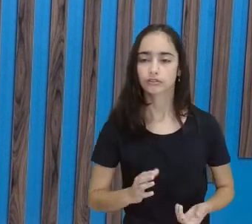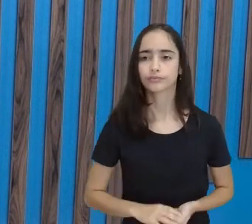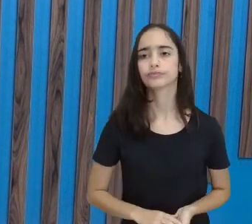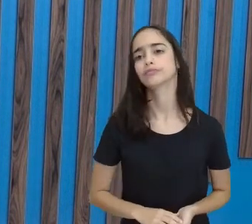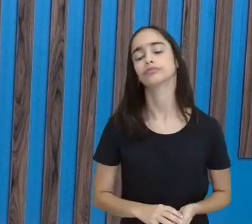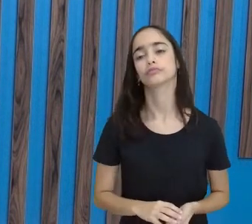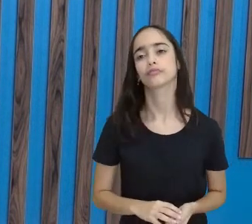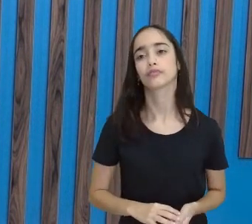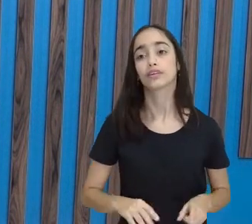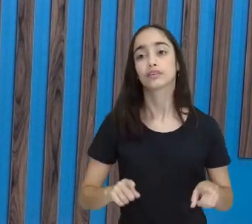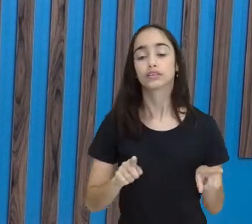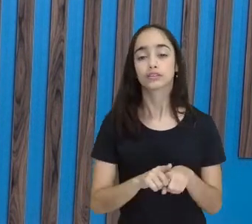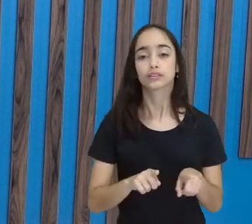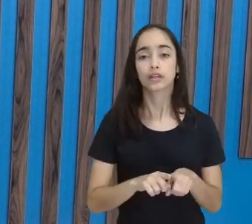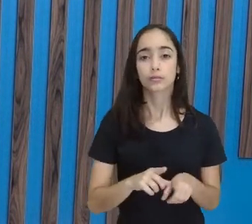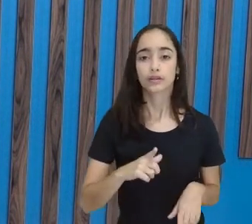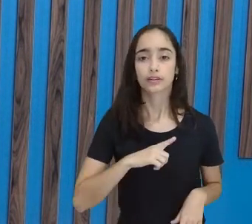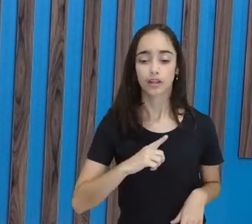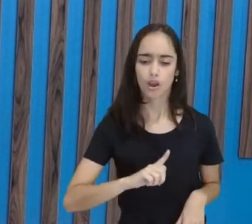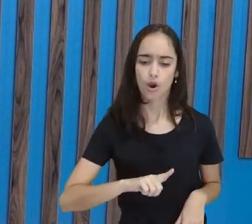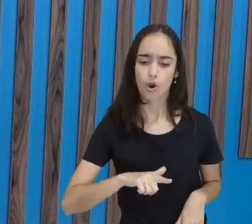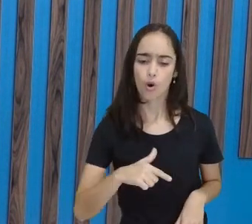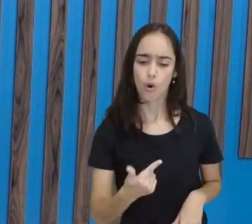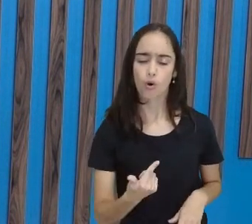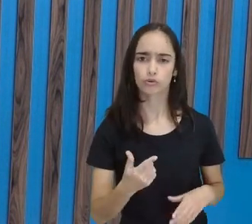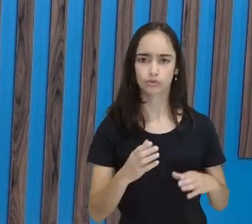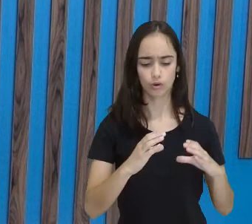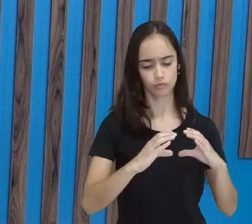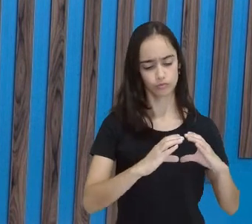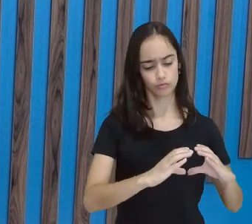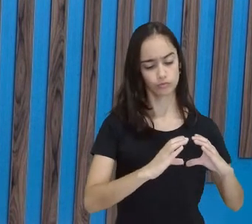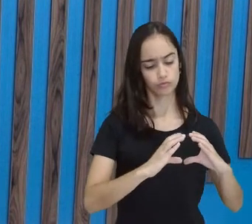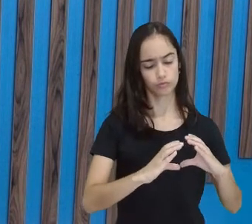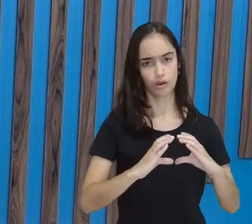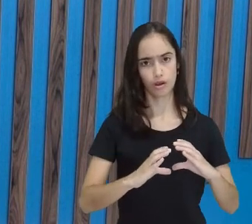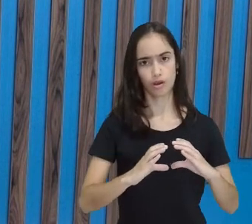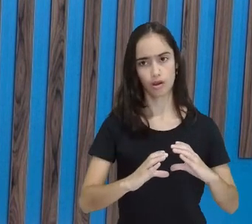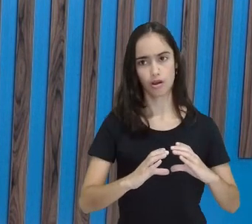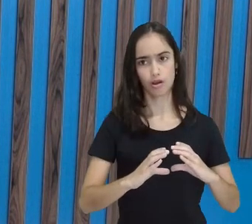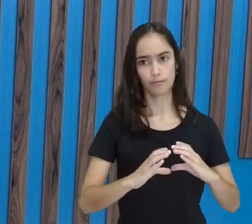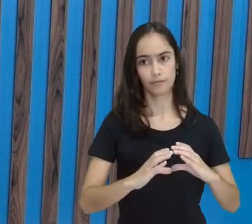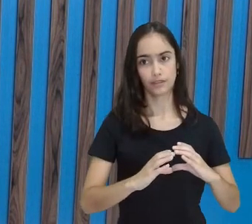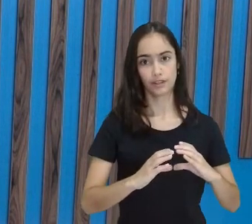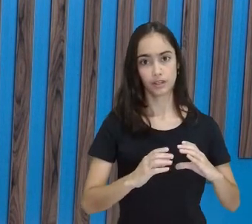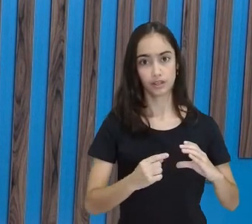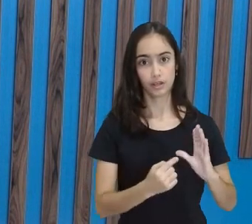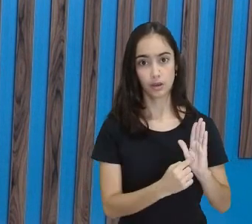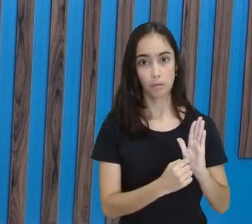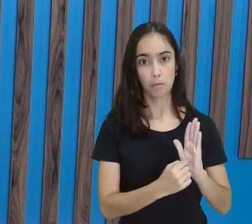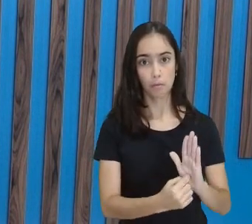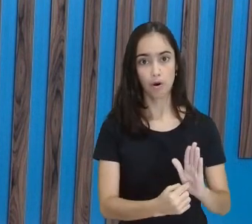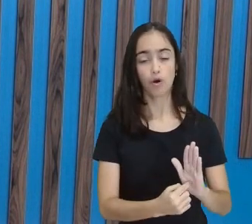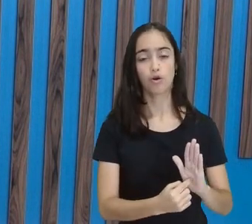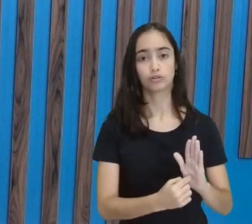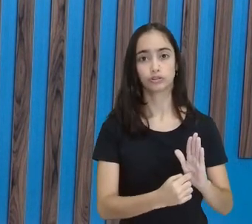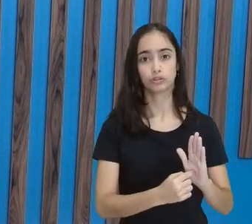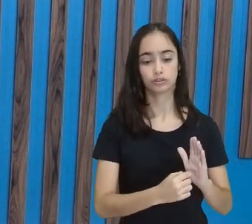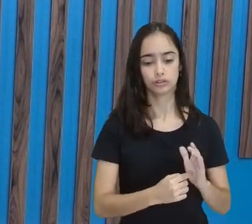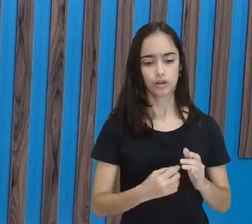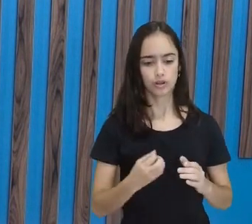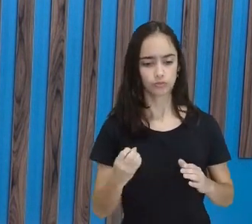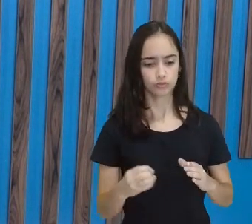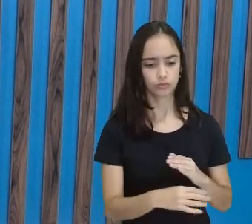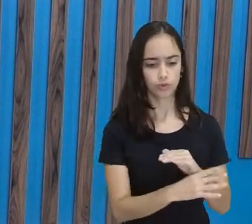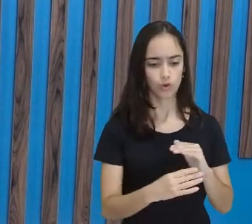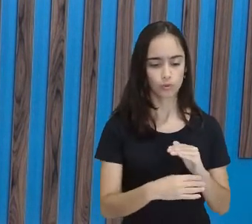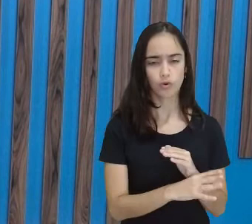também um outro medidor que seria o relógio, né, que está ali marcando quanto passa de água para dentro da nossa